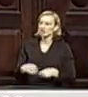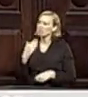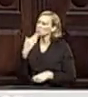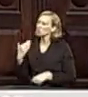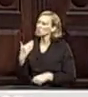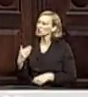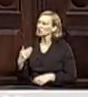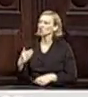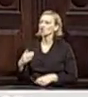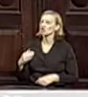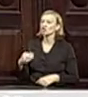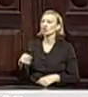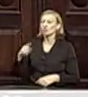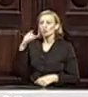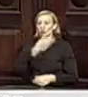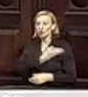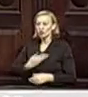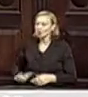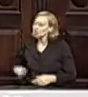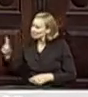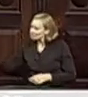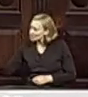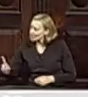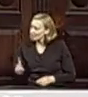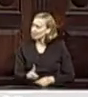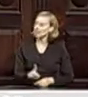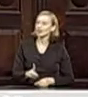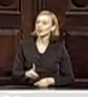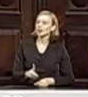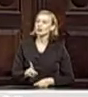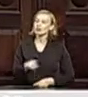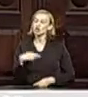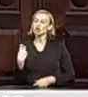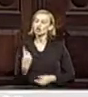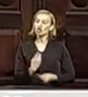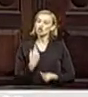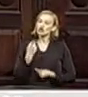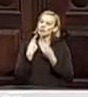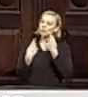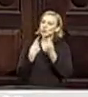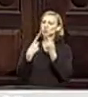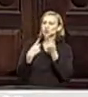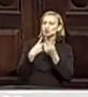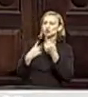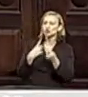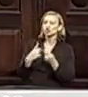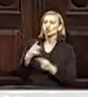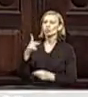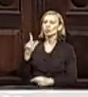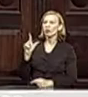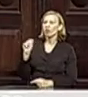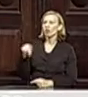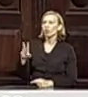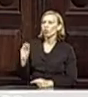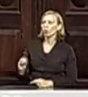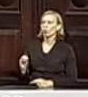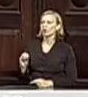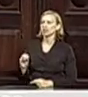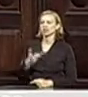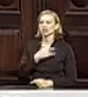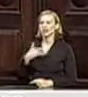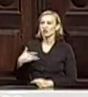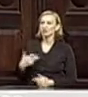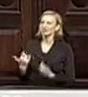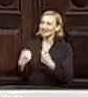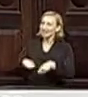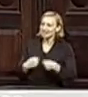governador coloque para a gente debater o plano de cargos, carreiras e salários da saúde, que é mais que merecido, é necessário